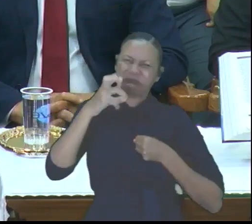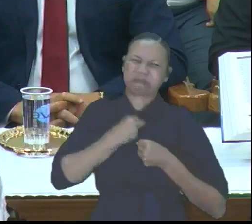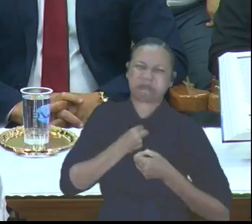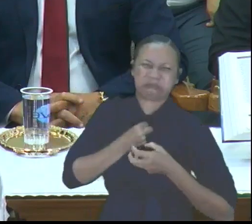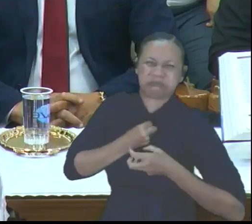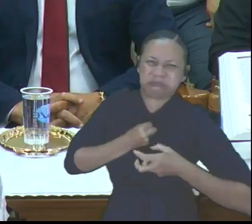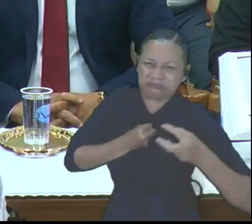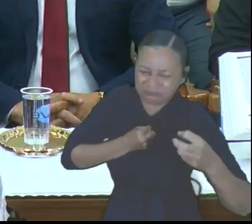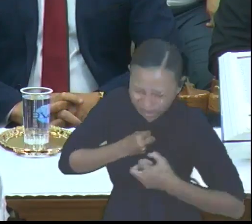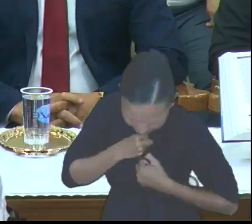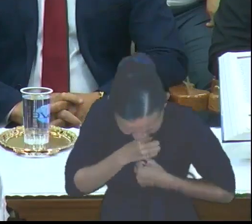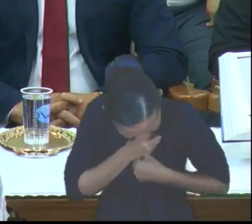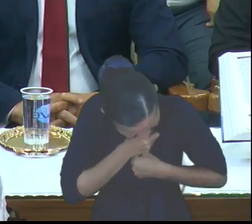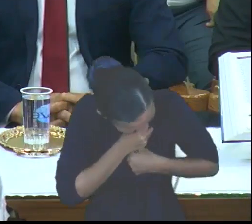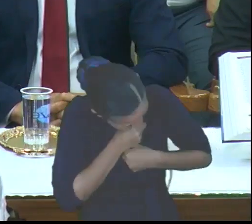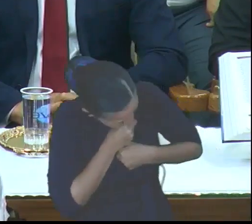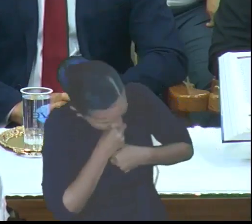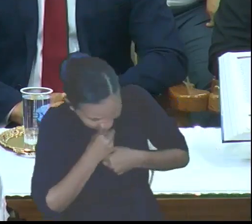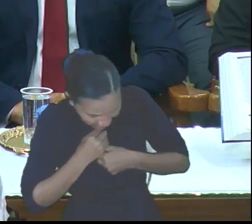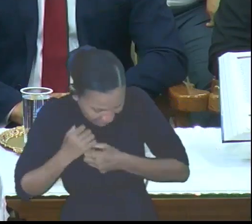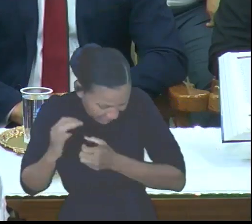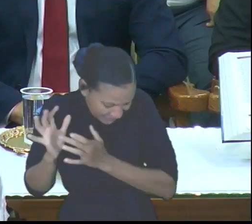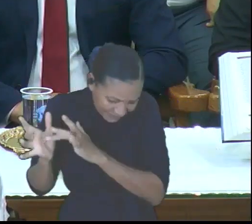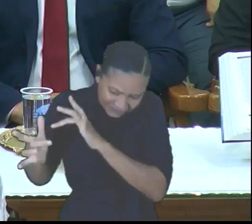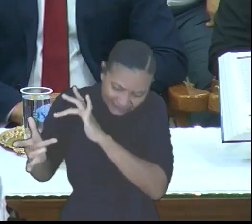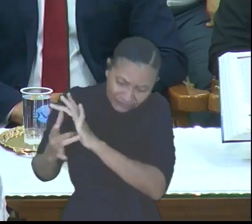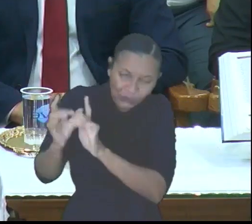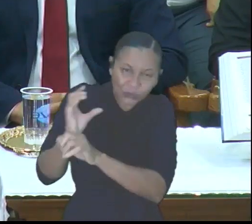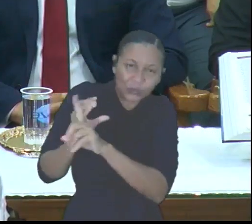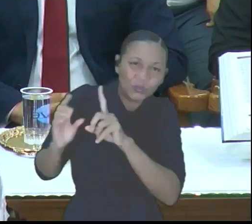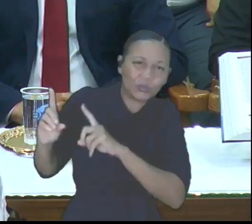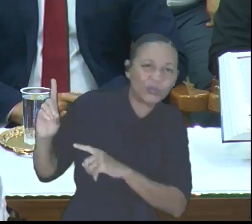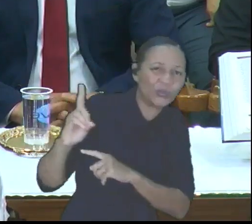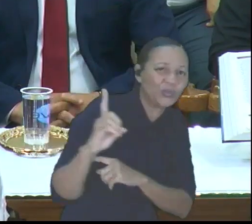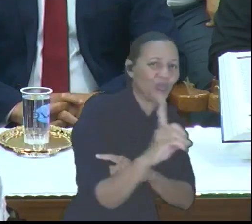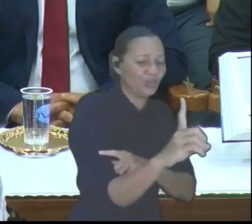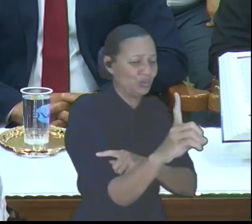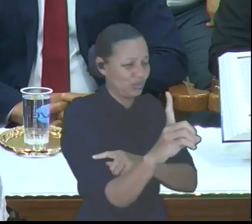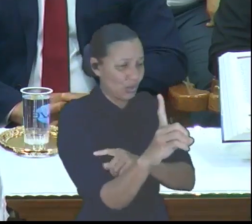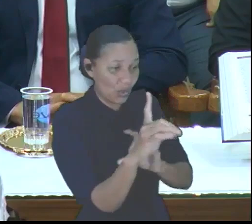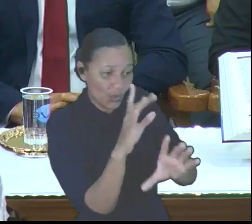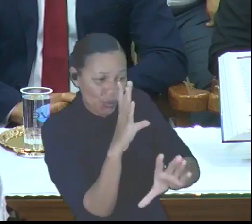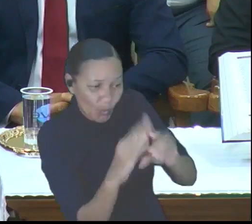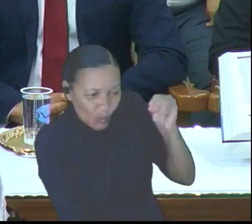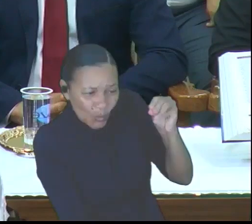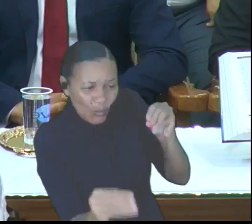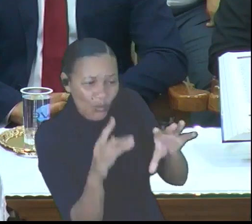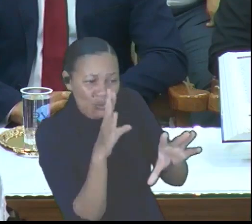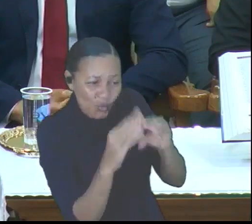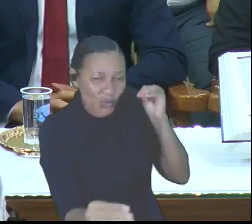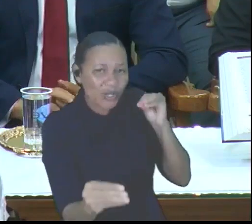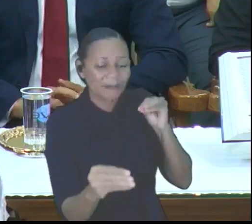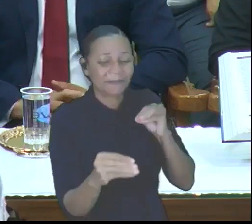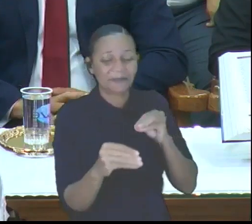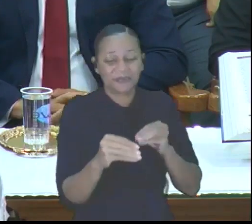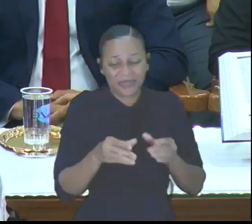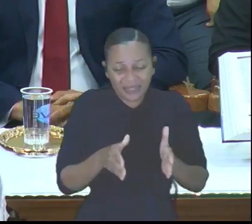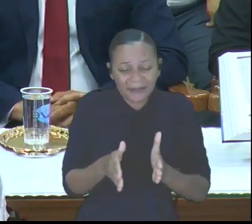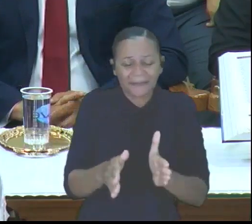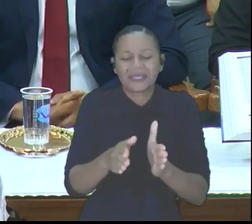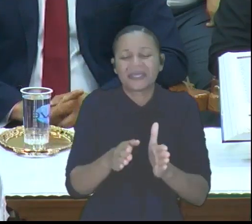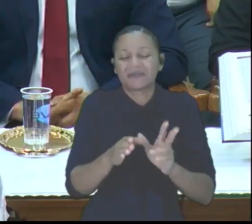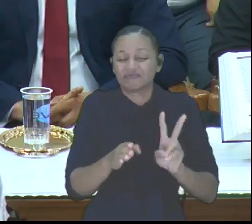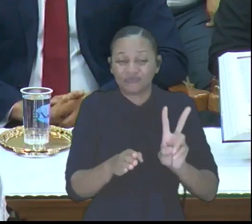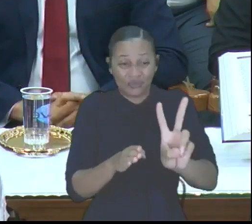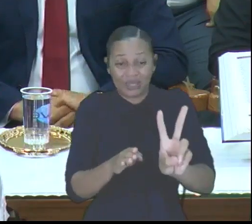Jesus aparece no culto. Jesus vai lá avisar os dois fujão lá do caminho de Emaús.